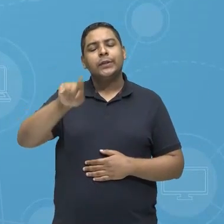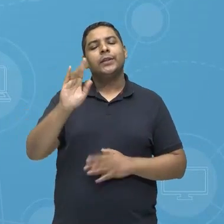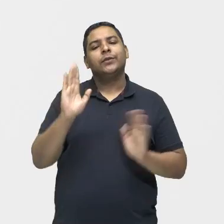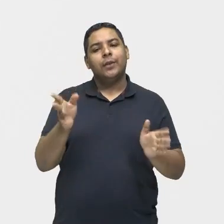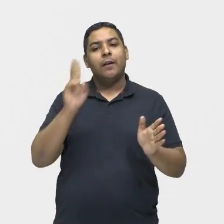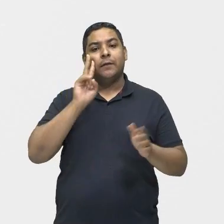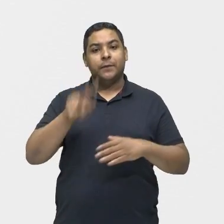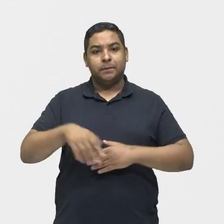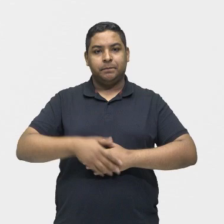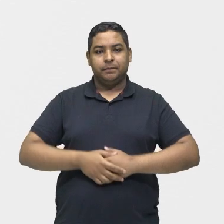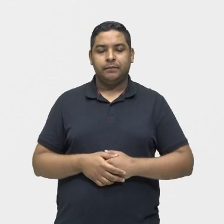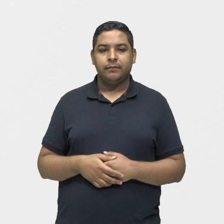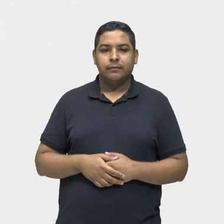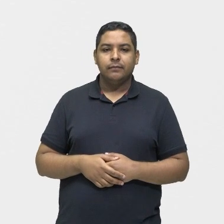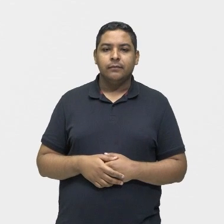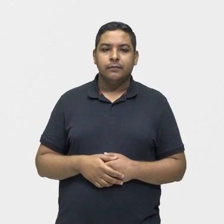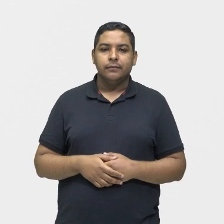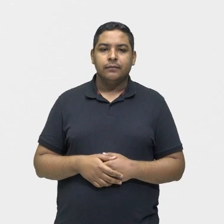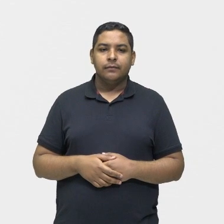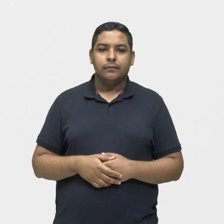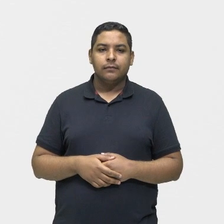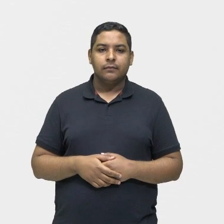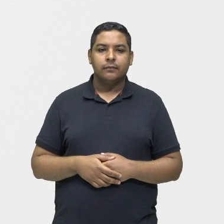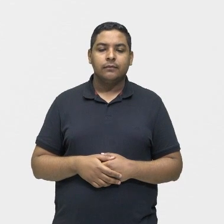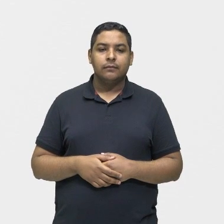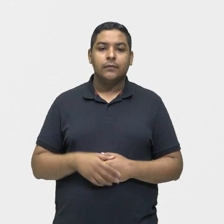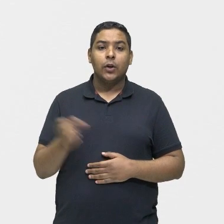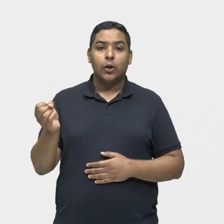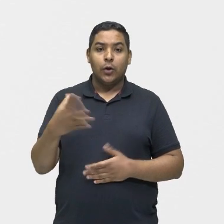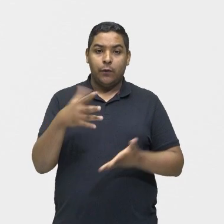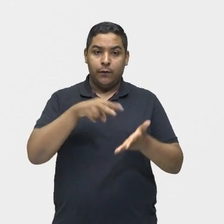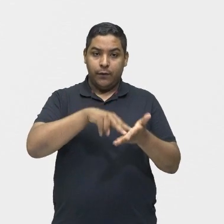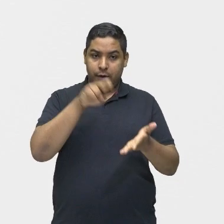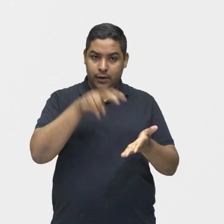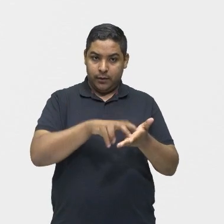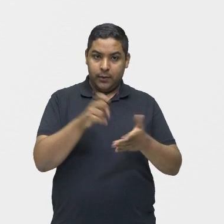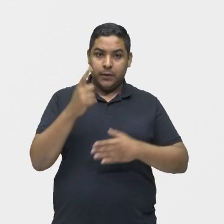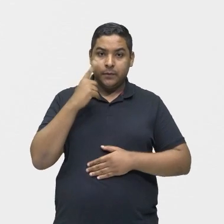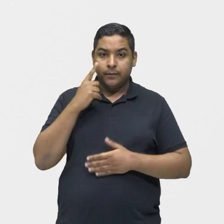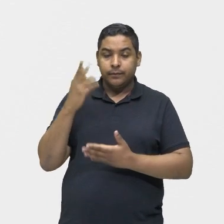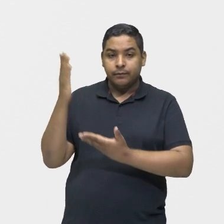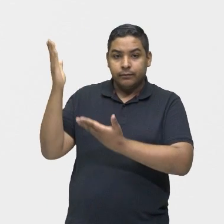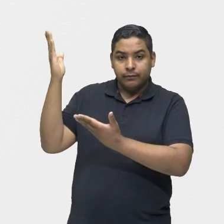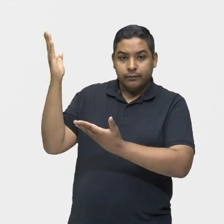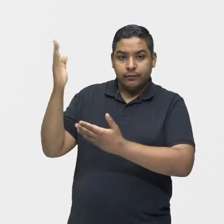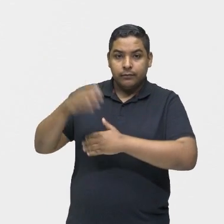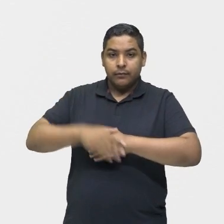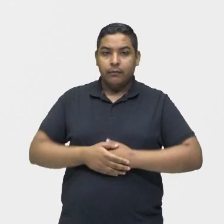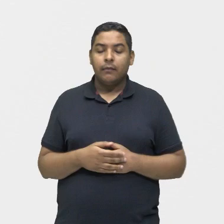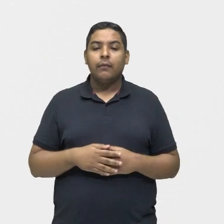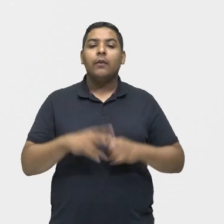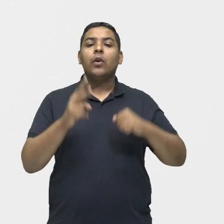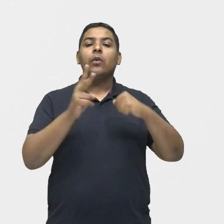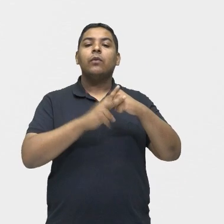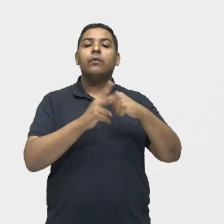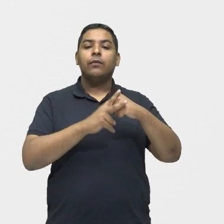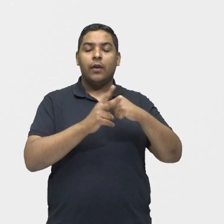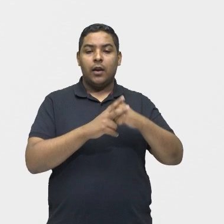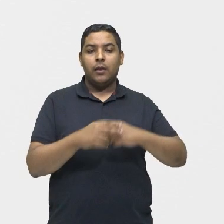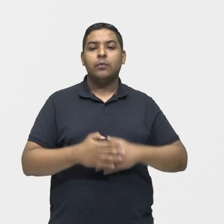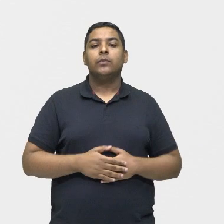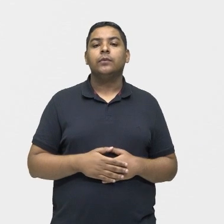até o momento. Olha só. Então, new vocabulary. Nós temos ali o verbo, né, eu coloquei inclusive a classe gramatical das